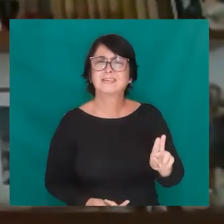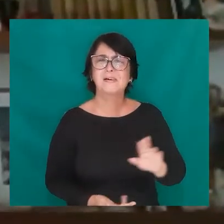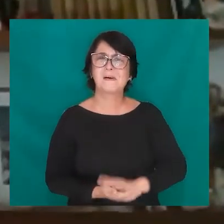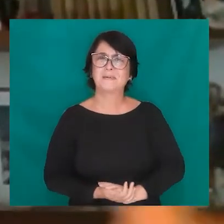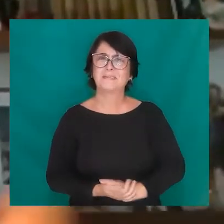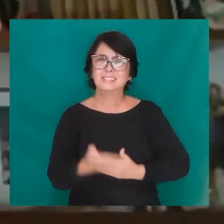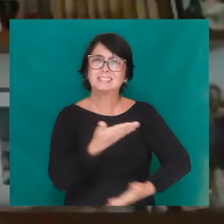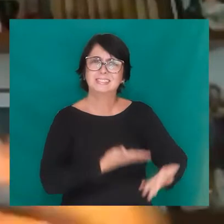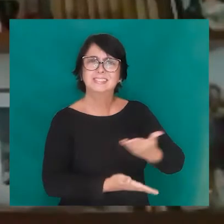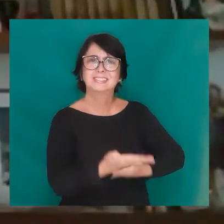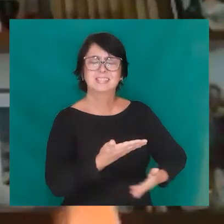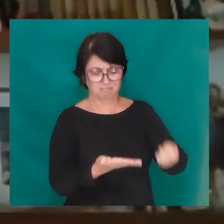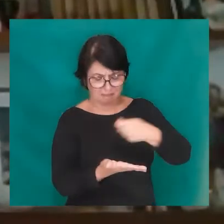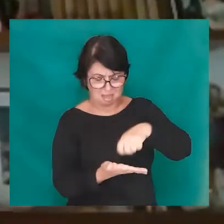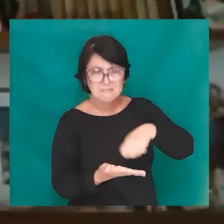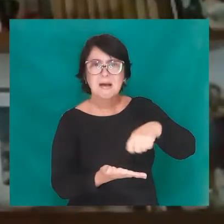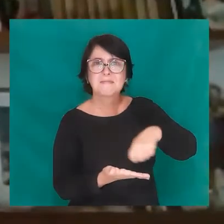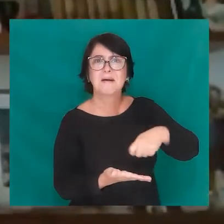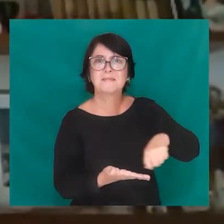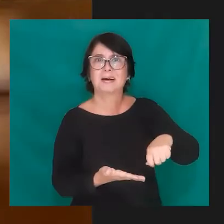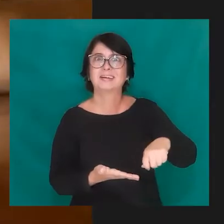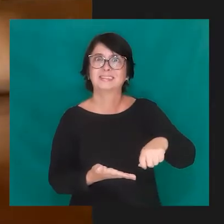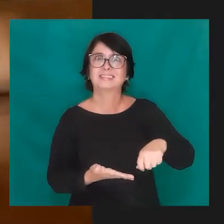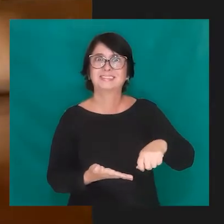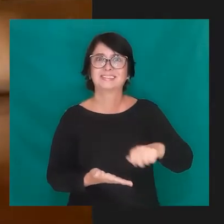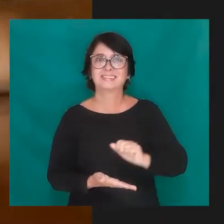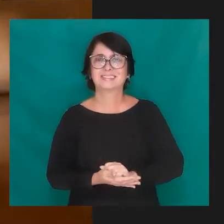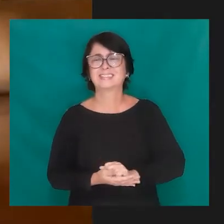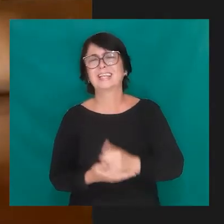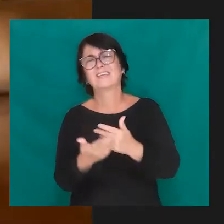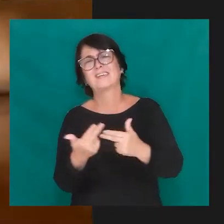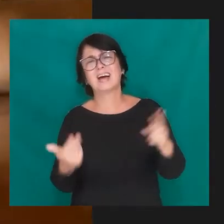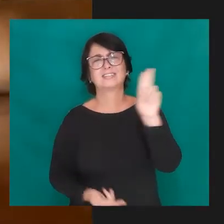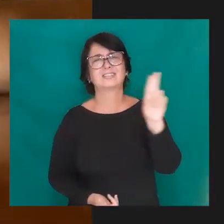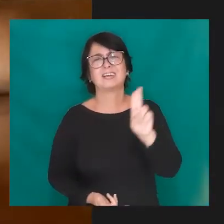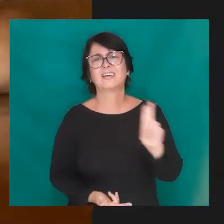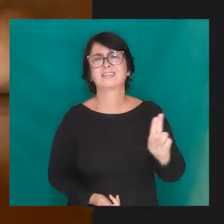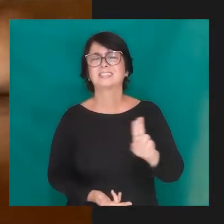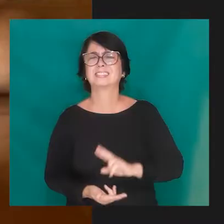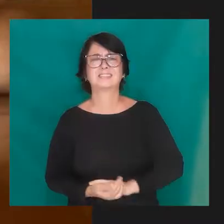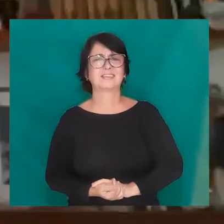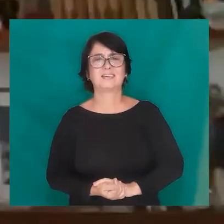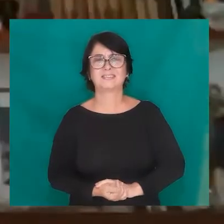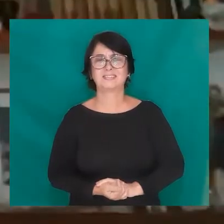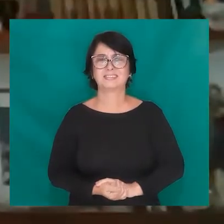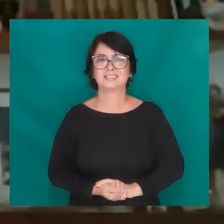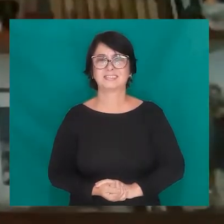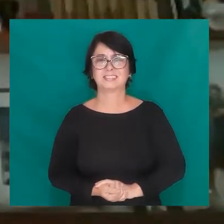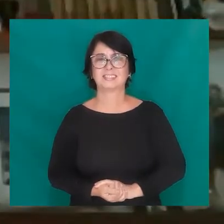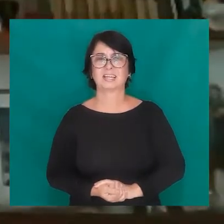essa relação também de anotar, de guardar essas coisas. Veronese, Somente, Universal, Scala. A própria